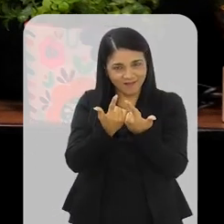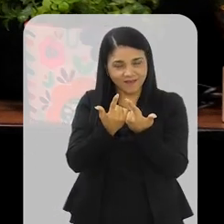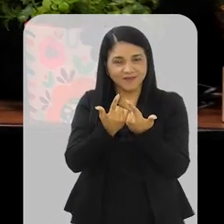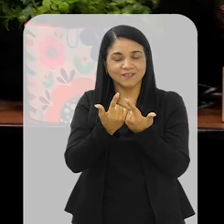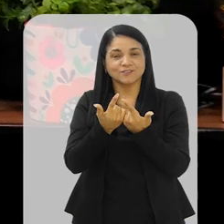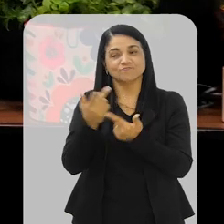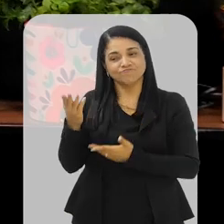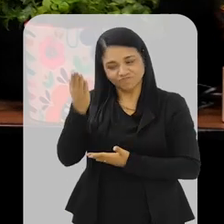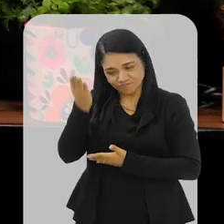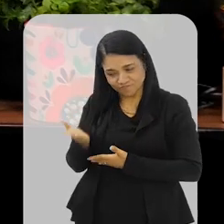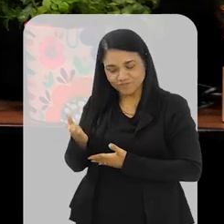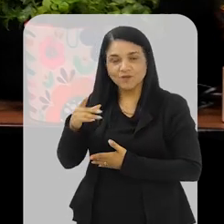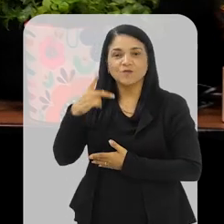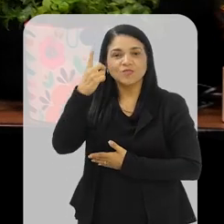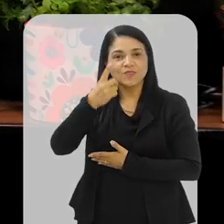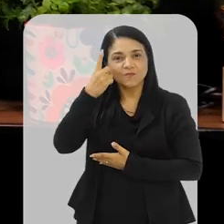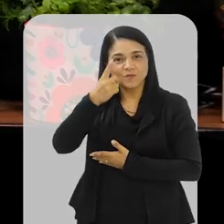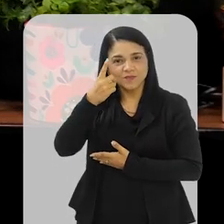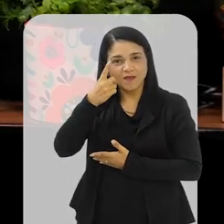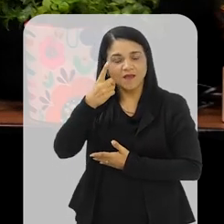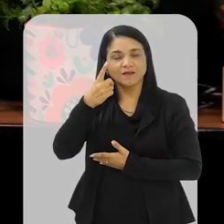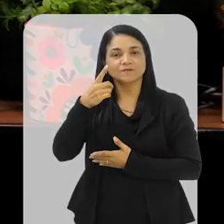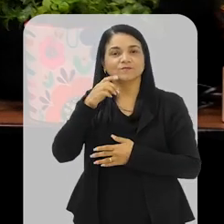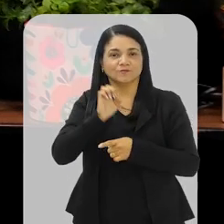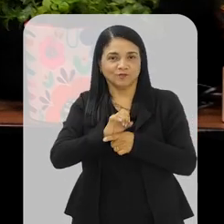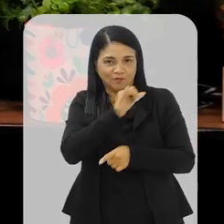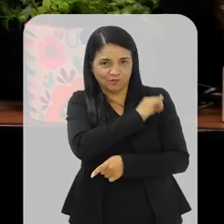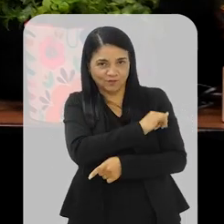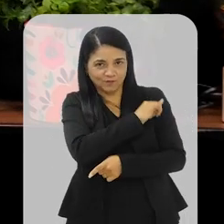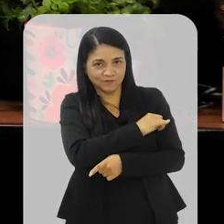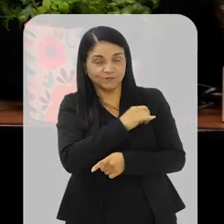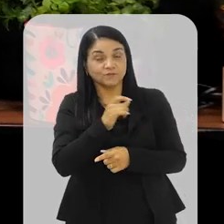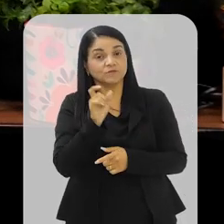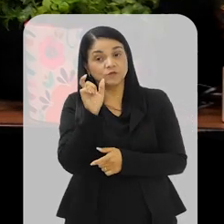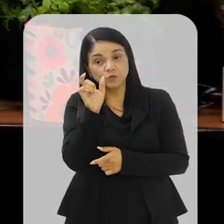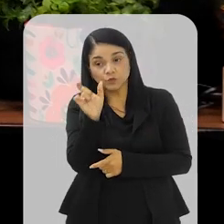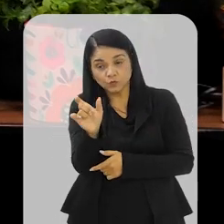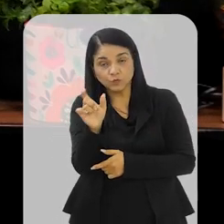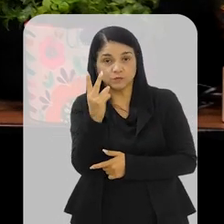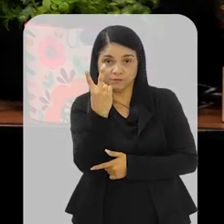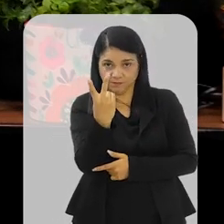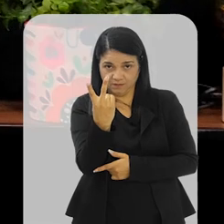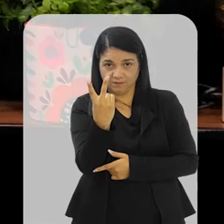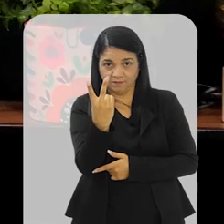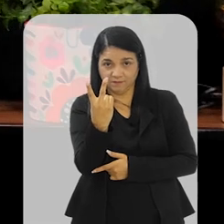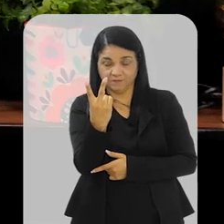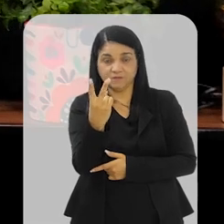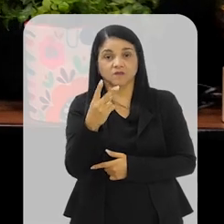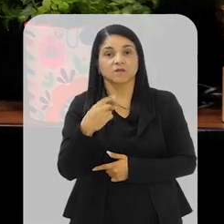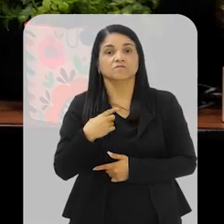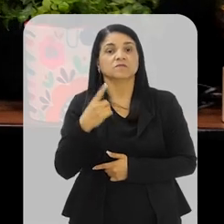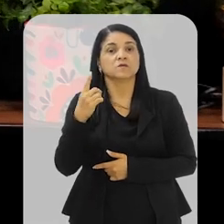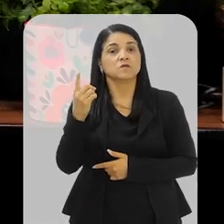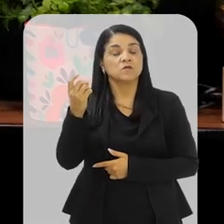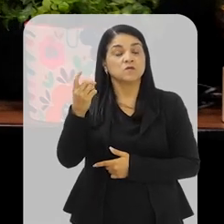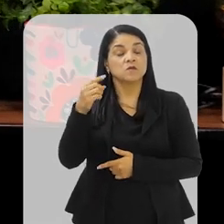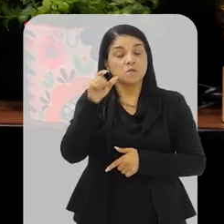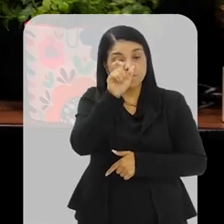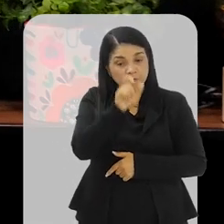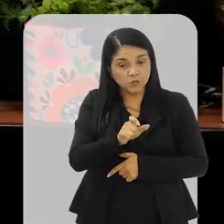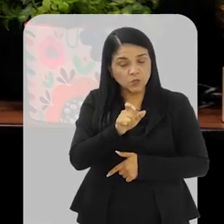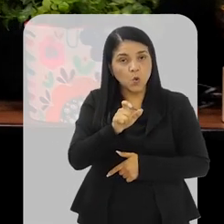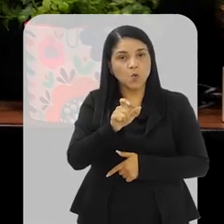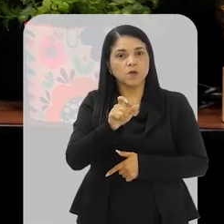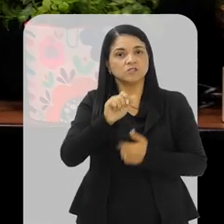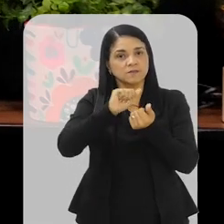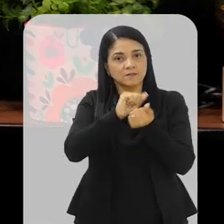estamos aqui com parlamentar do Estado do Rio de Janeiro e eu falaria as duas palavras chaves que são as seguintes vocação cosmopolita